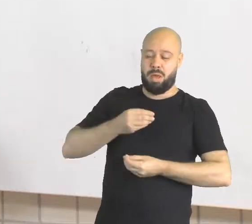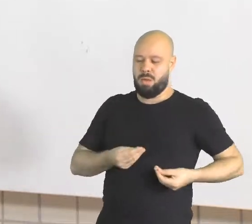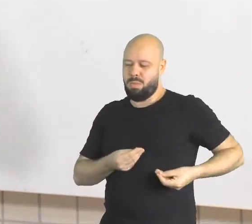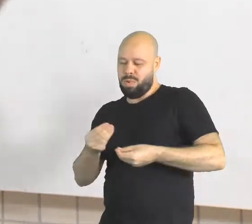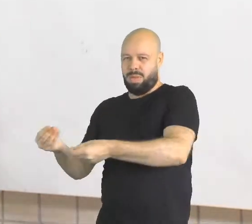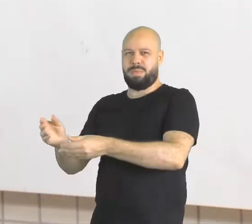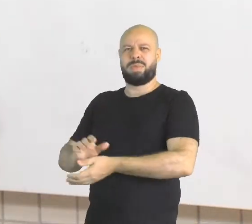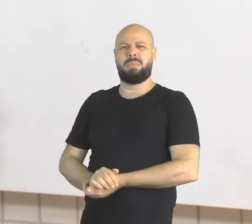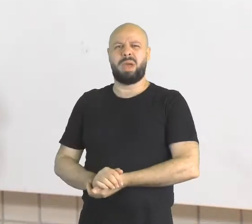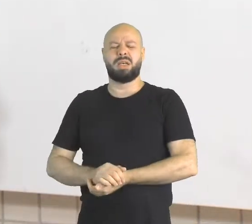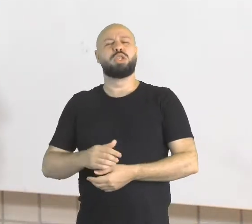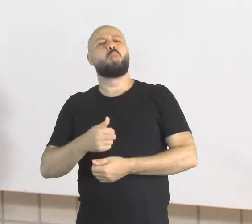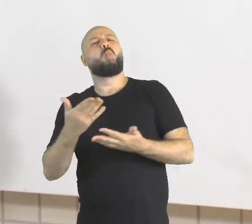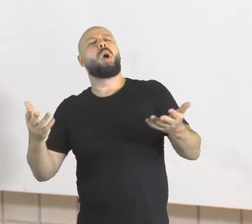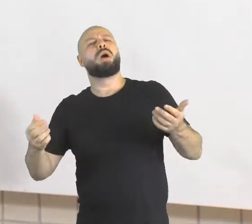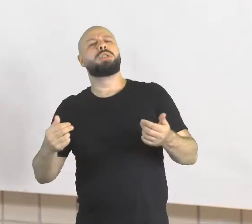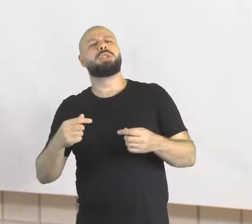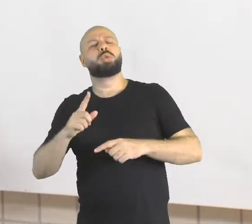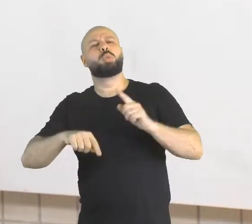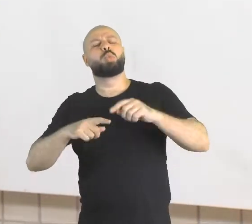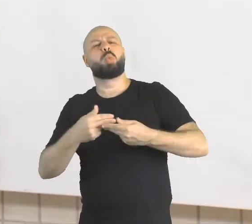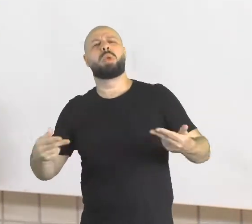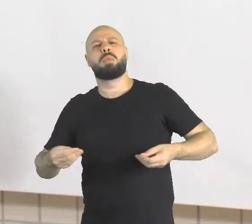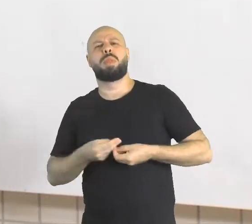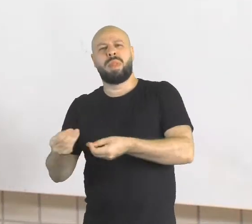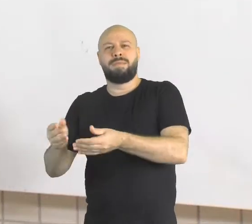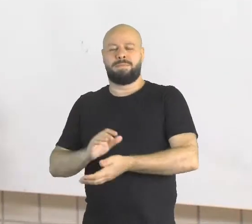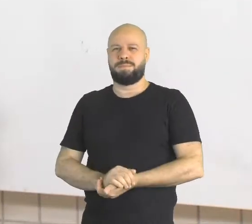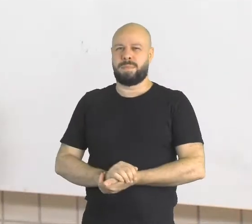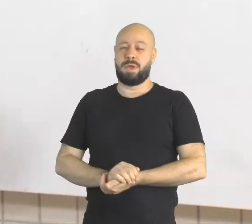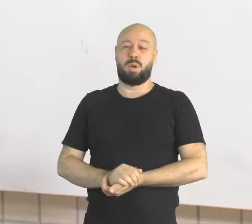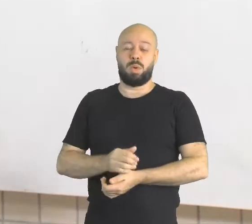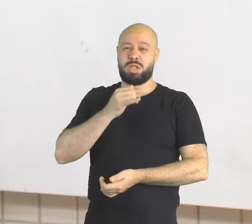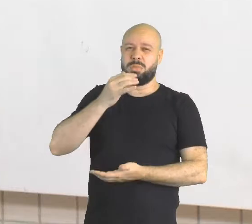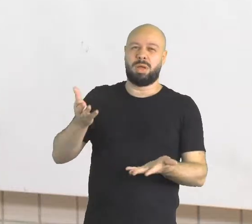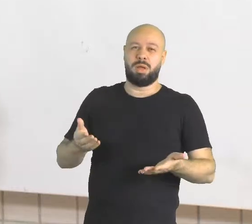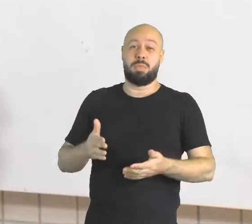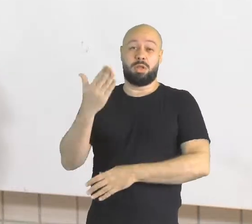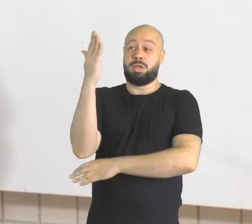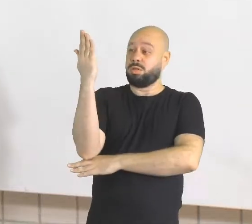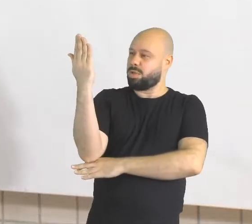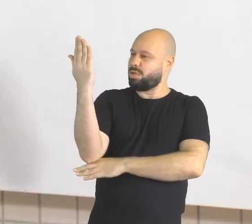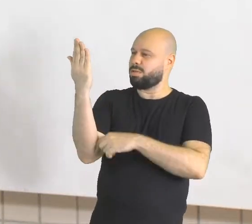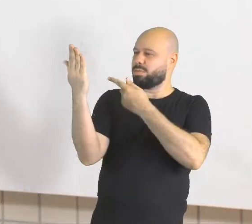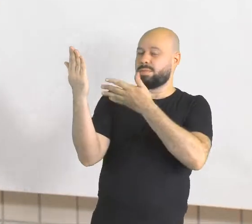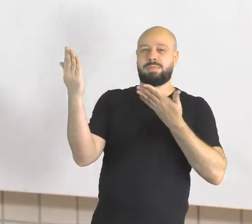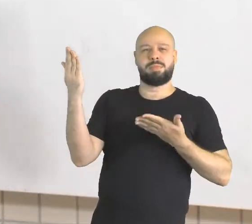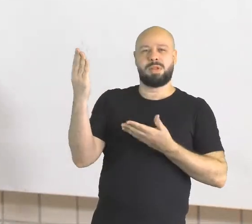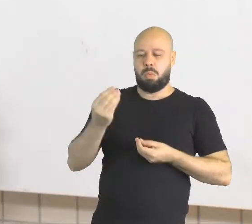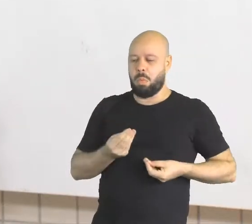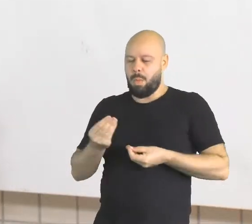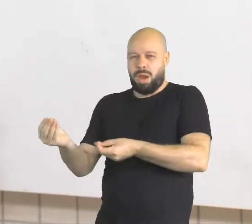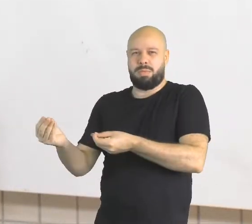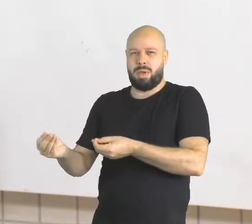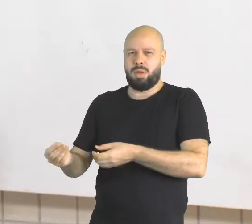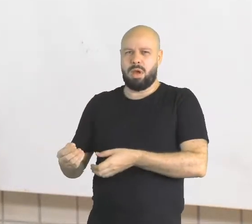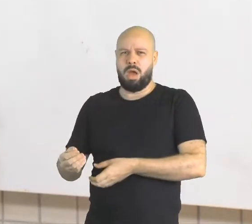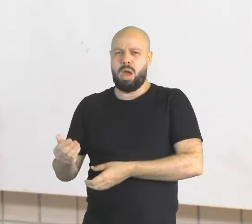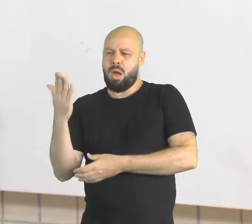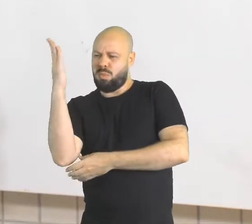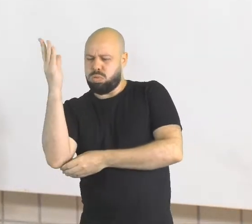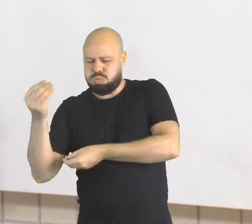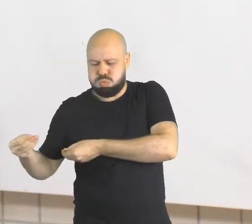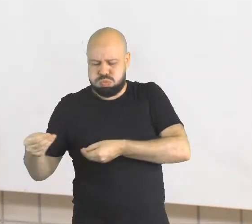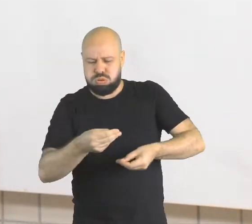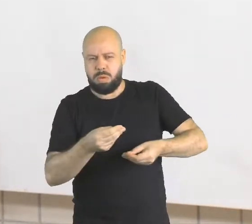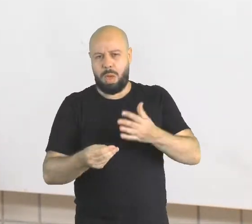Professor, quais utensílios eram esses? Vamos dar um exemplo que é muito utilizado, o espelho, Por exemplo, o índio dava a madeira, o pau-brasil, e em troca